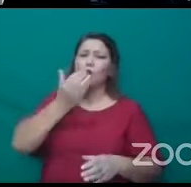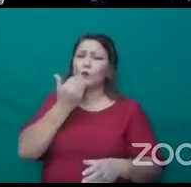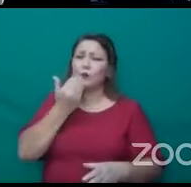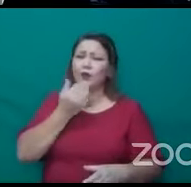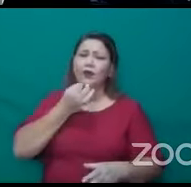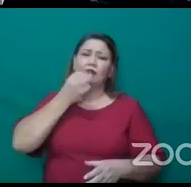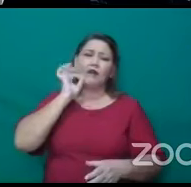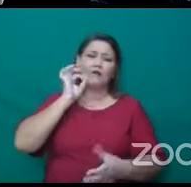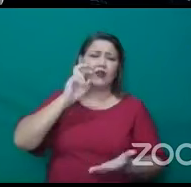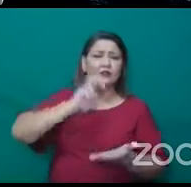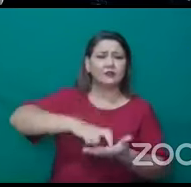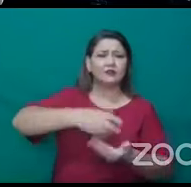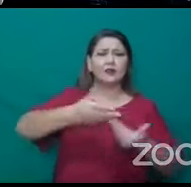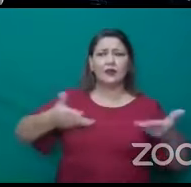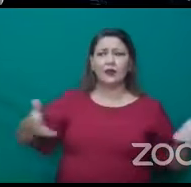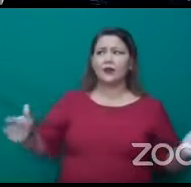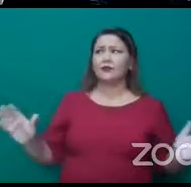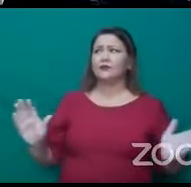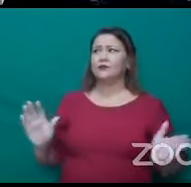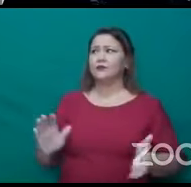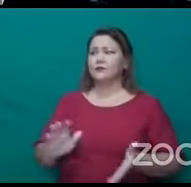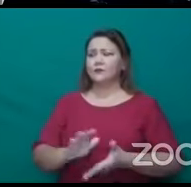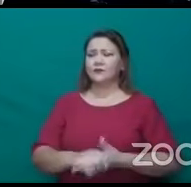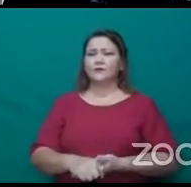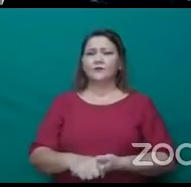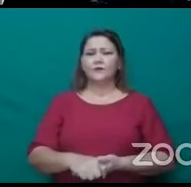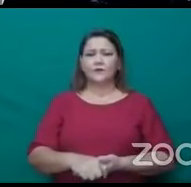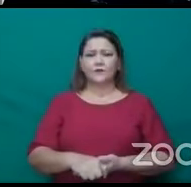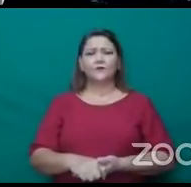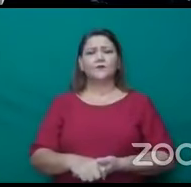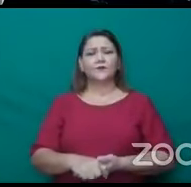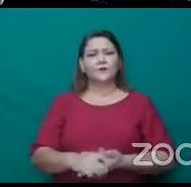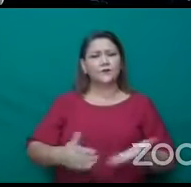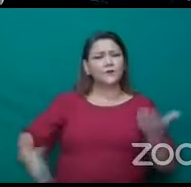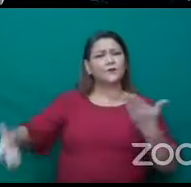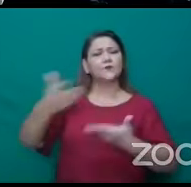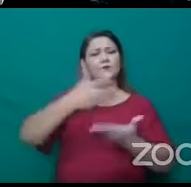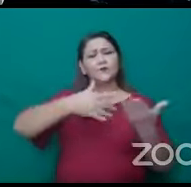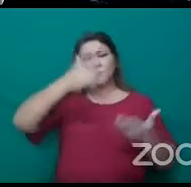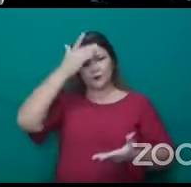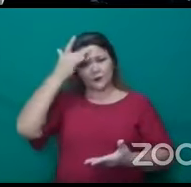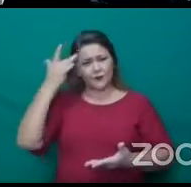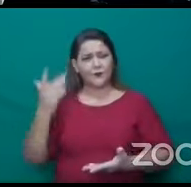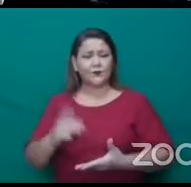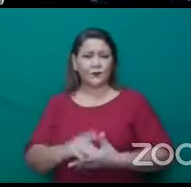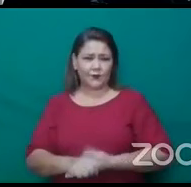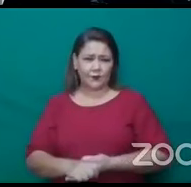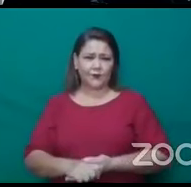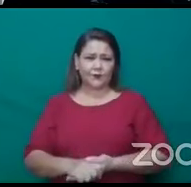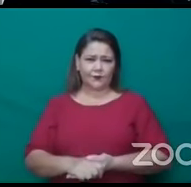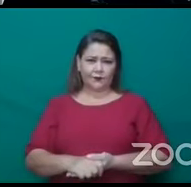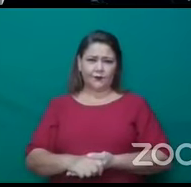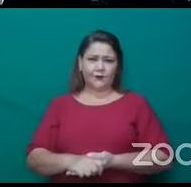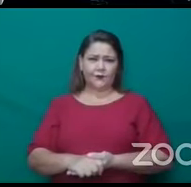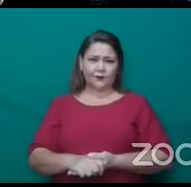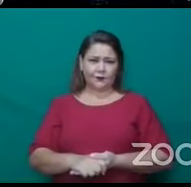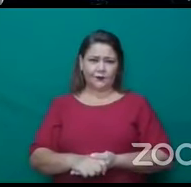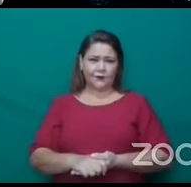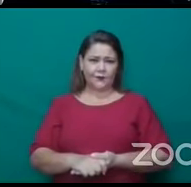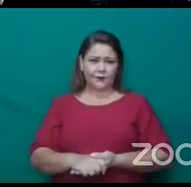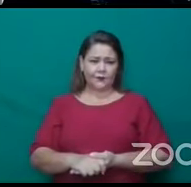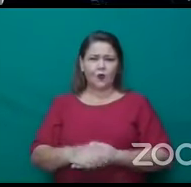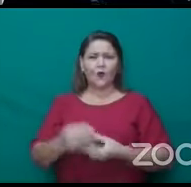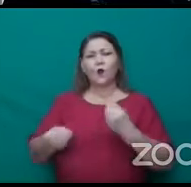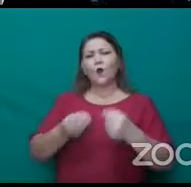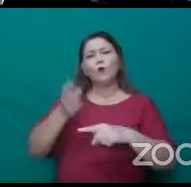lá, gente. Então, assim, foi todo mundo muito envolvido, assim, dentro da produção do filme. E como é que foi a produção